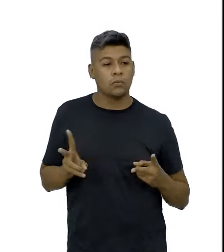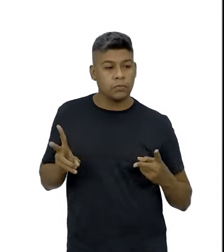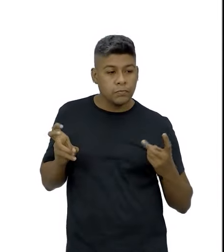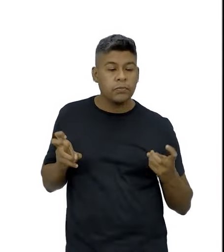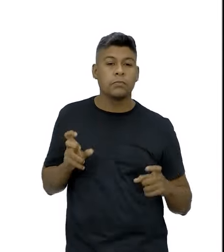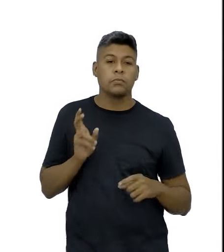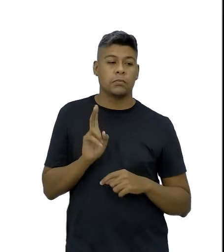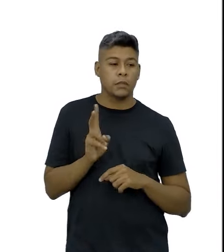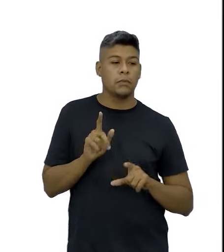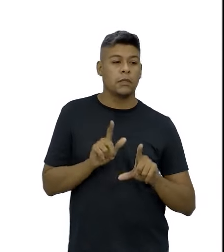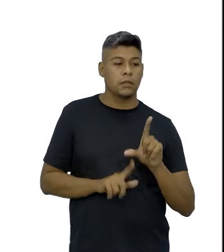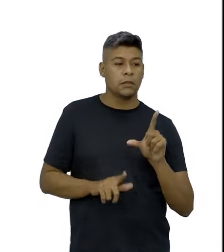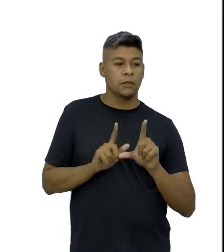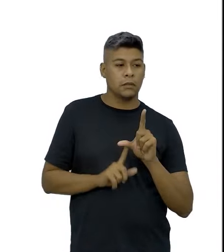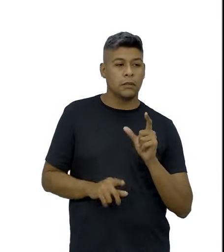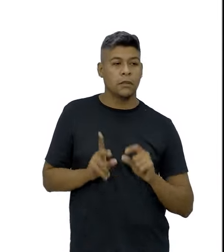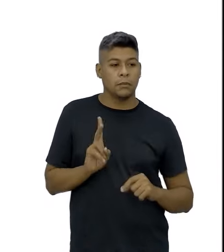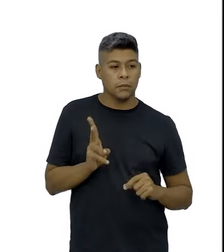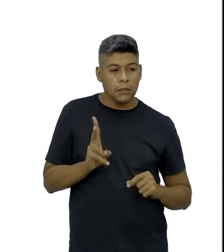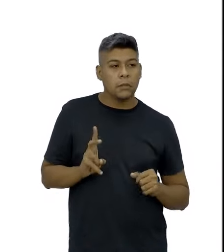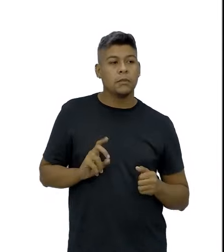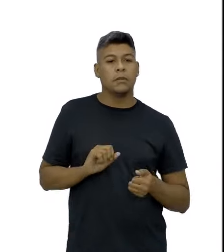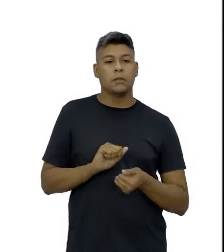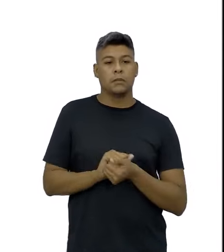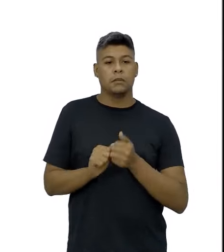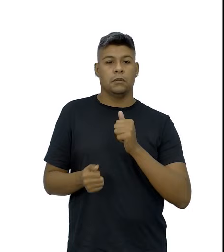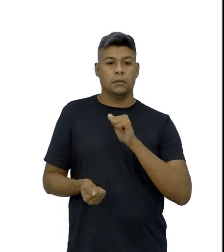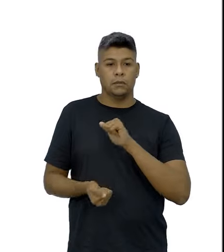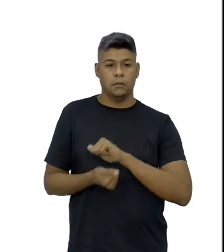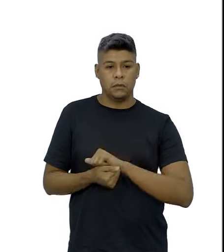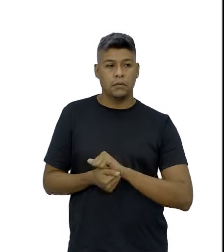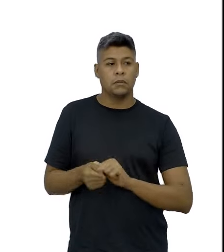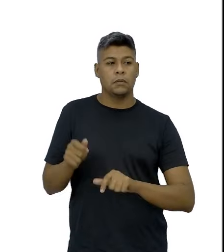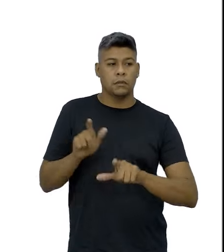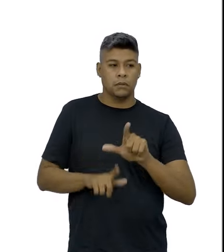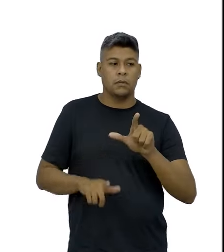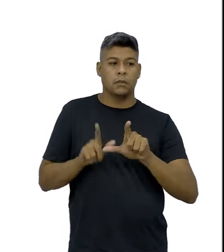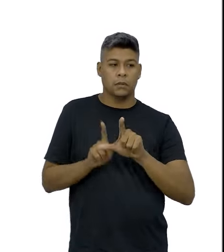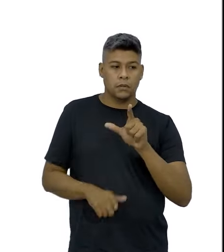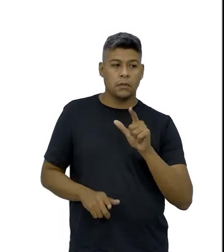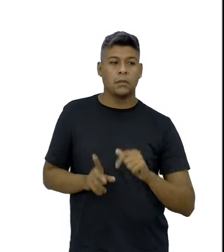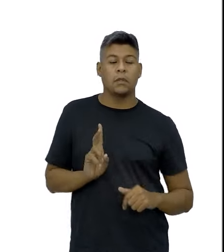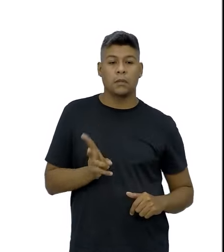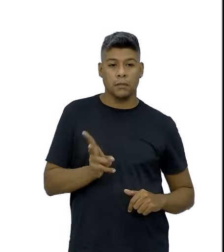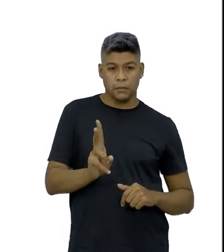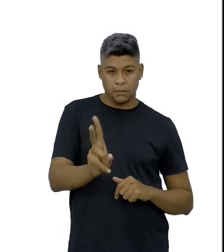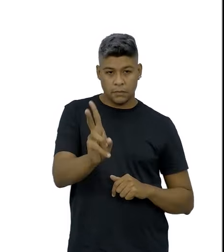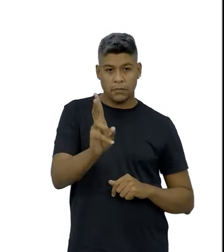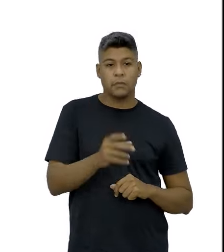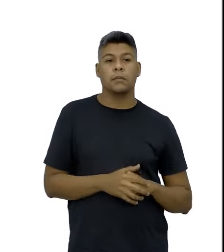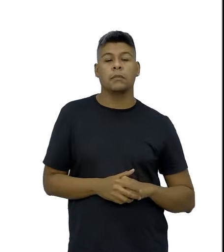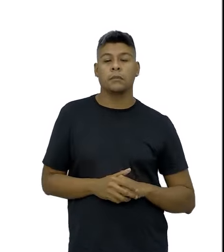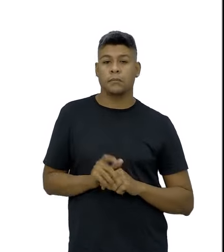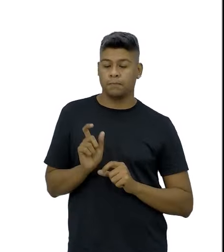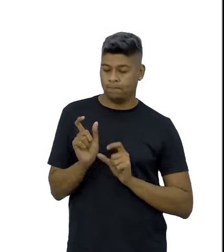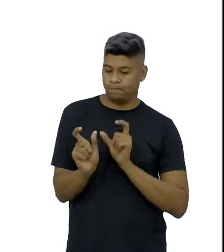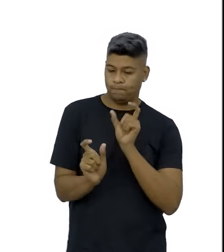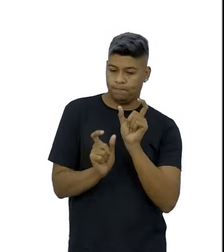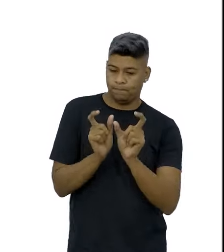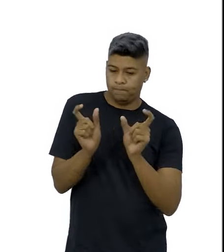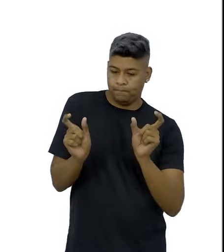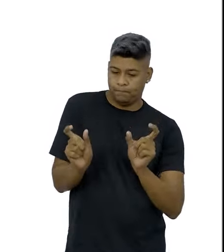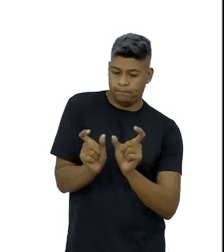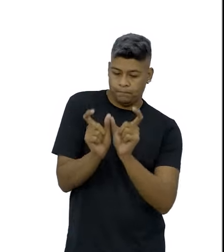mesmas letras, a mesma composição de letras, ou a mesma parte, o mesmo pedaço, a mesma